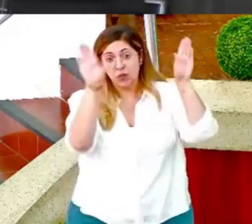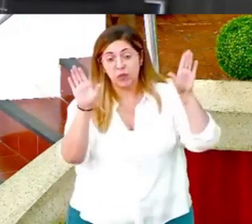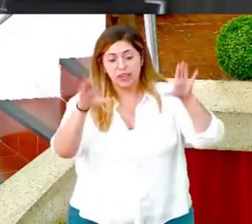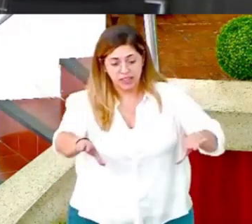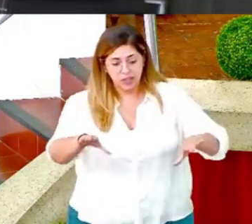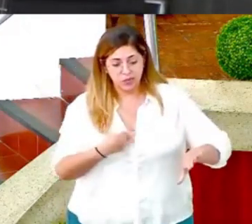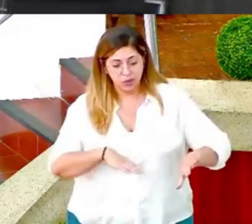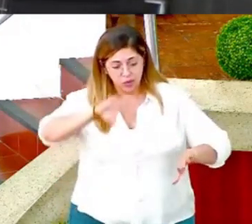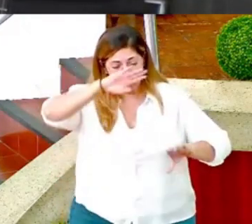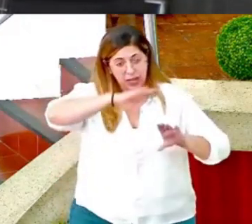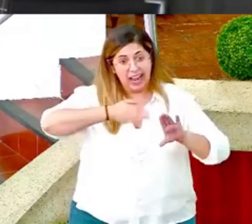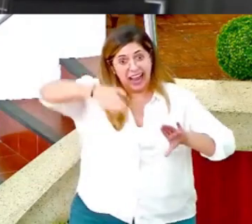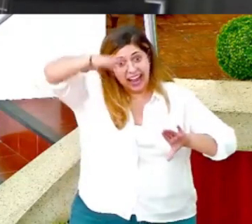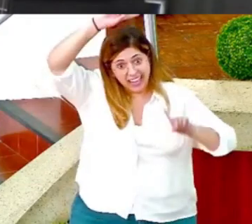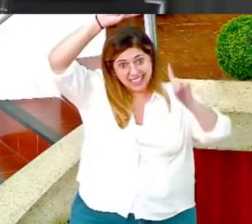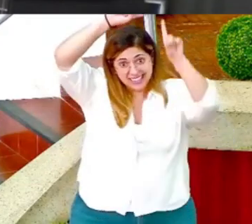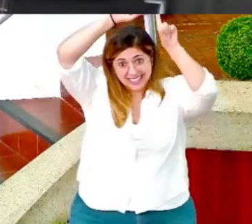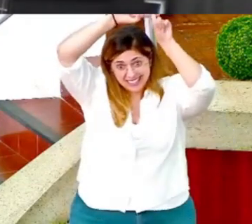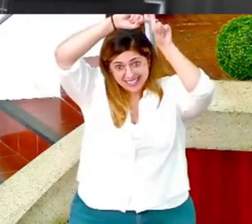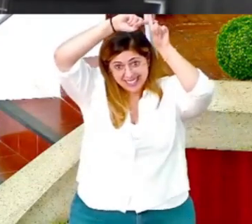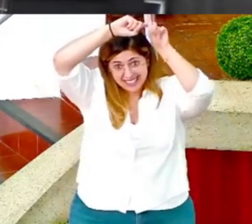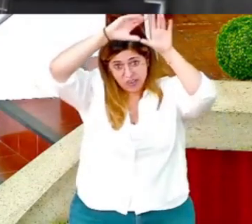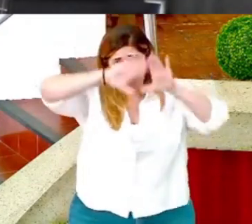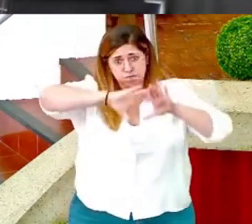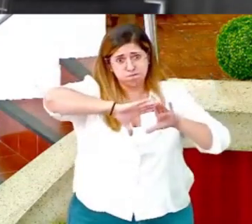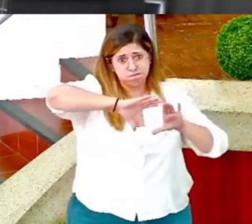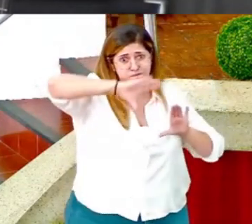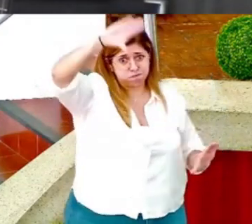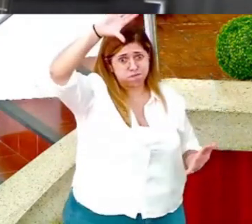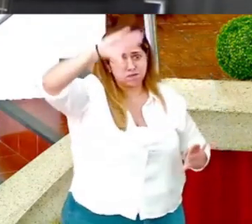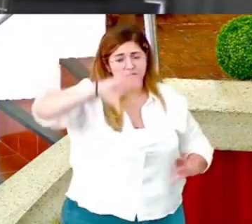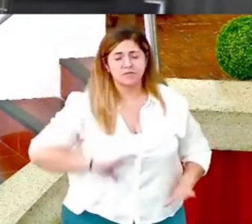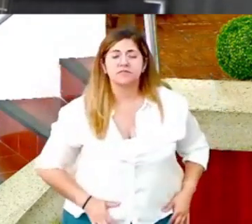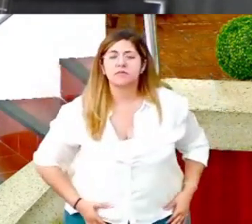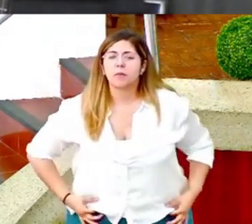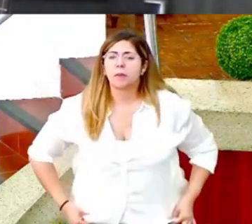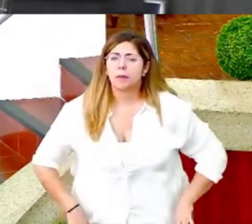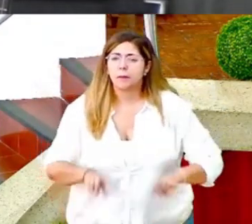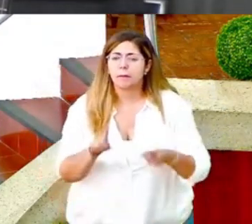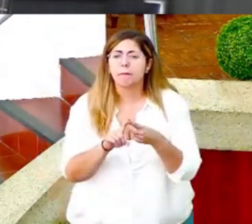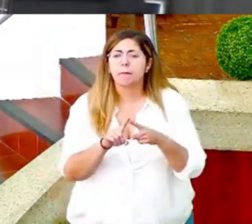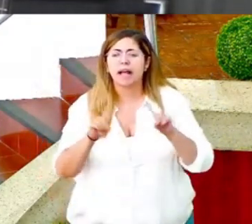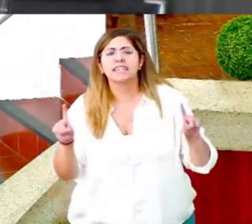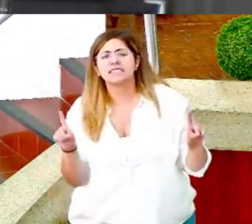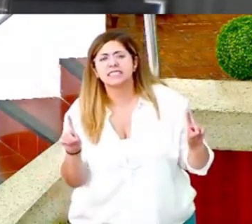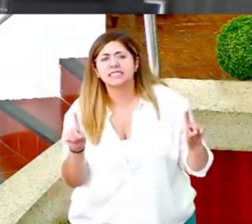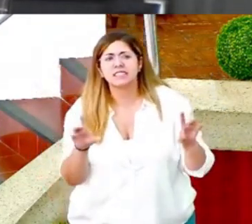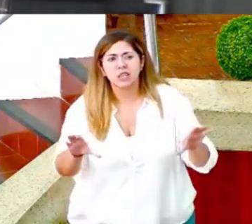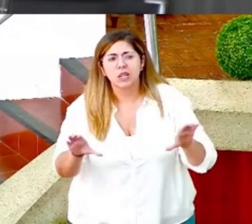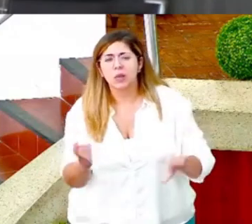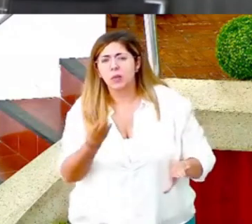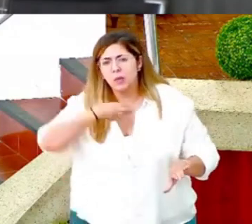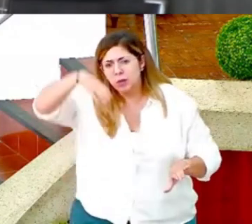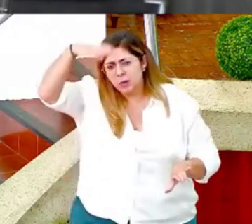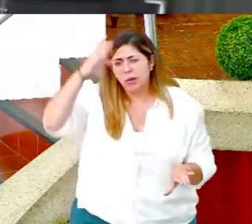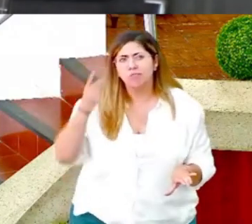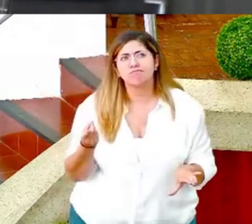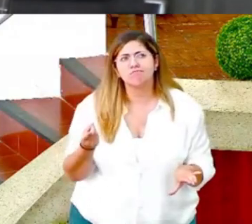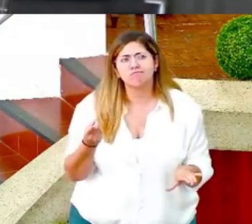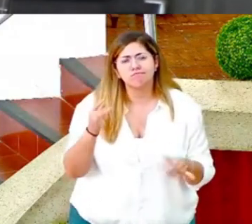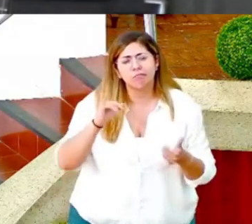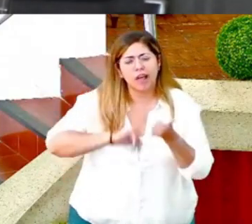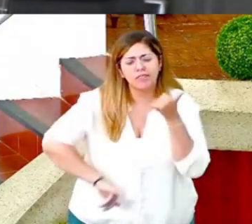desenhassem uma cruz bem grande. Mas o que um trono tem a ver com cruz? Justamente aqui,